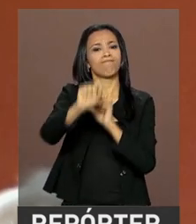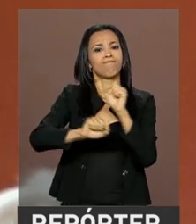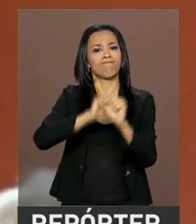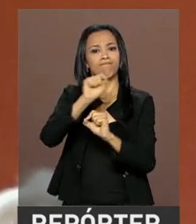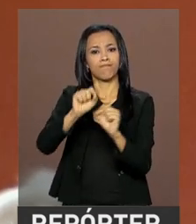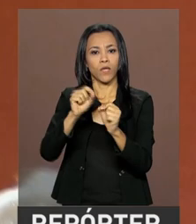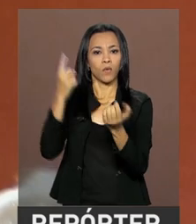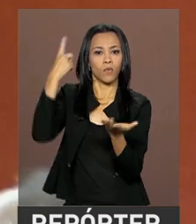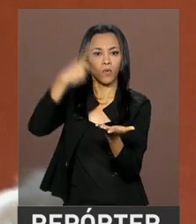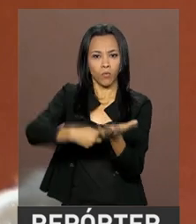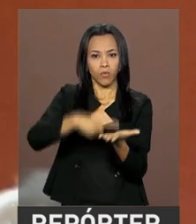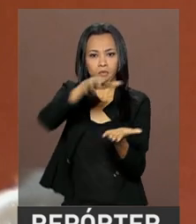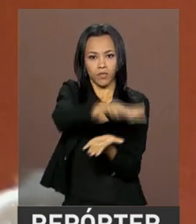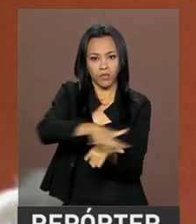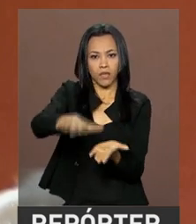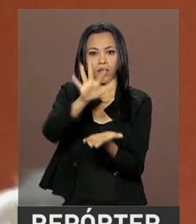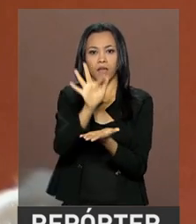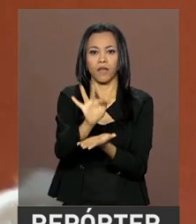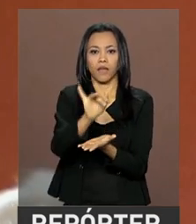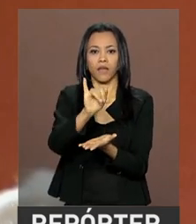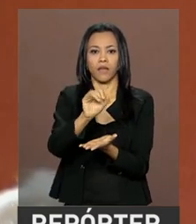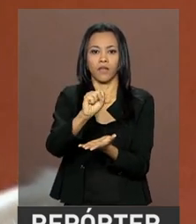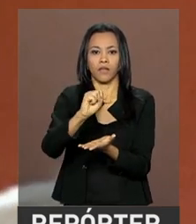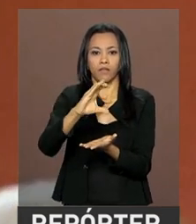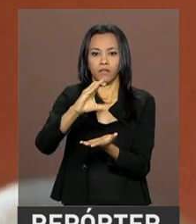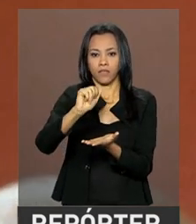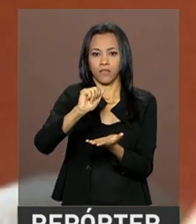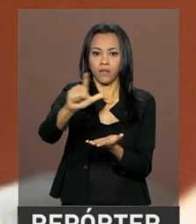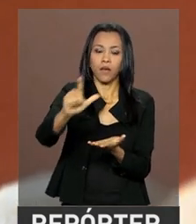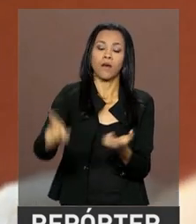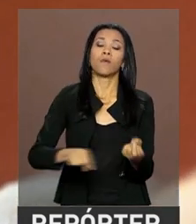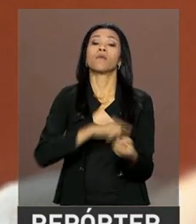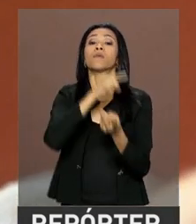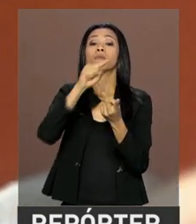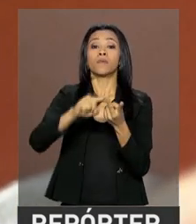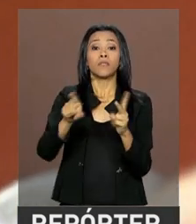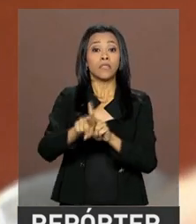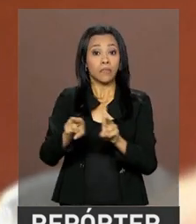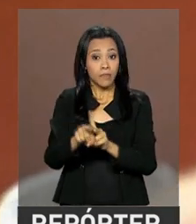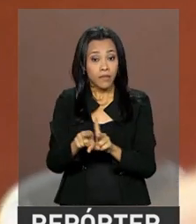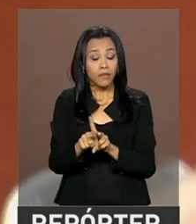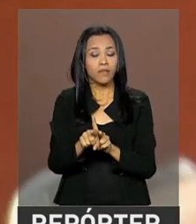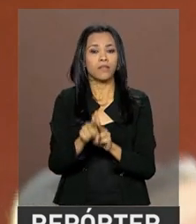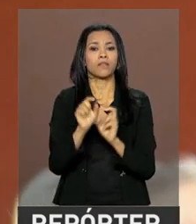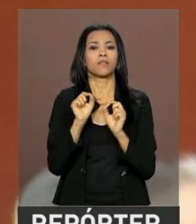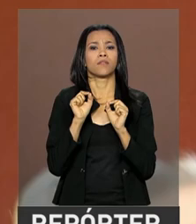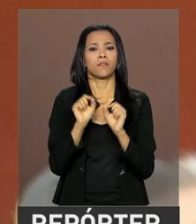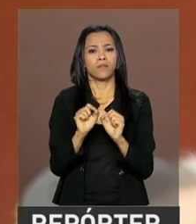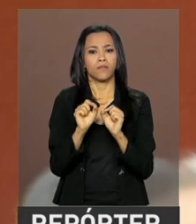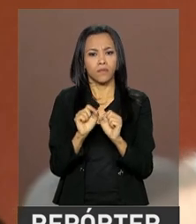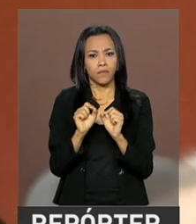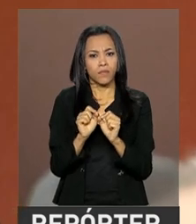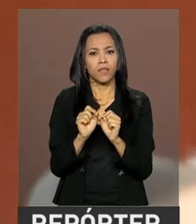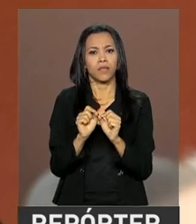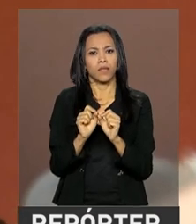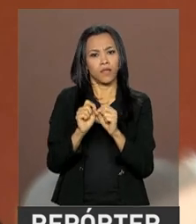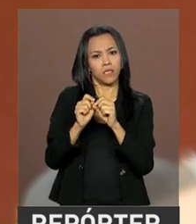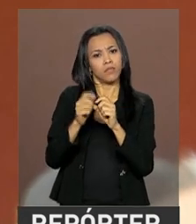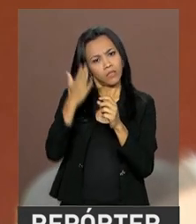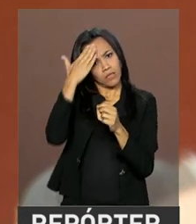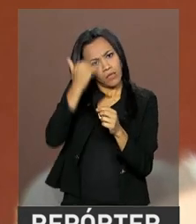a responsabilidade fiscal e o reconhecimento do protagonismo do setor